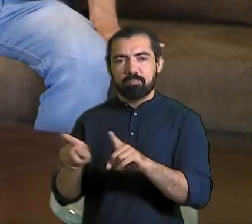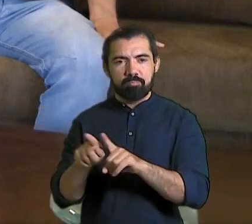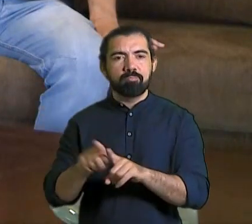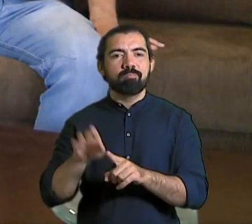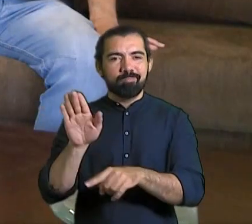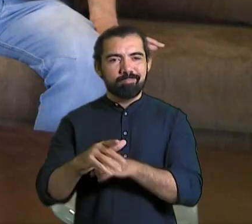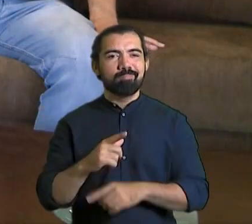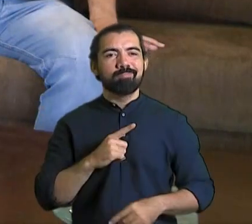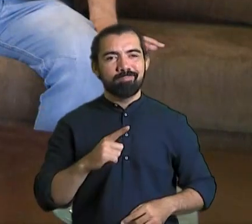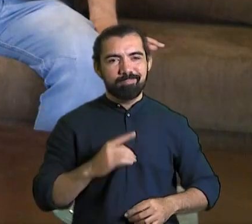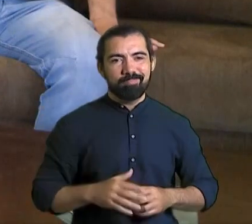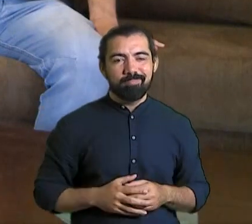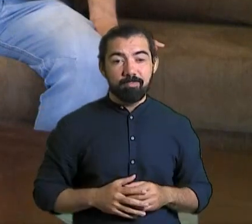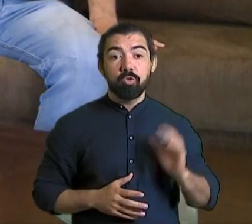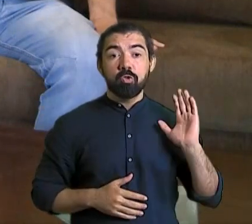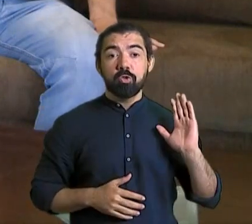ela